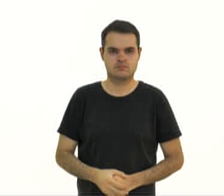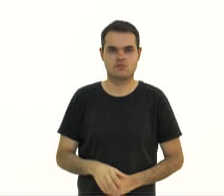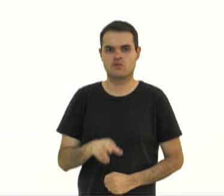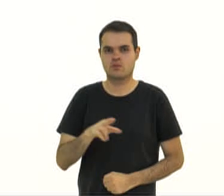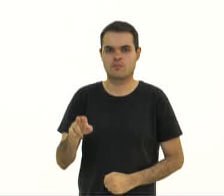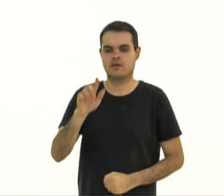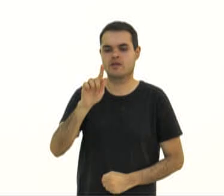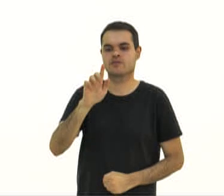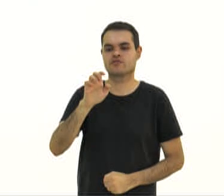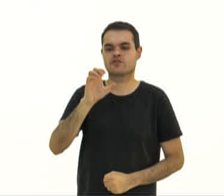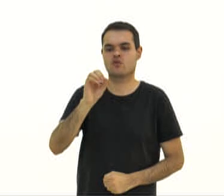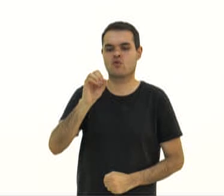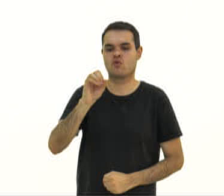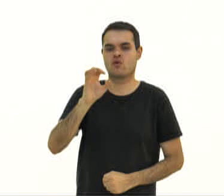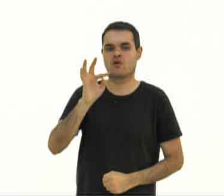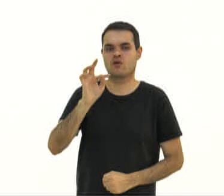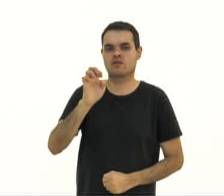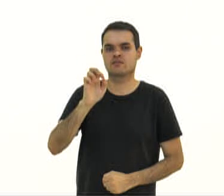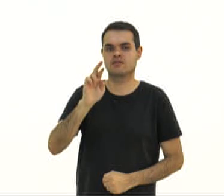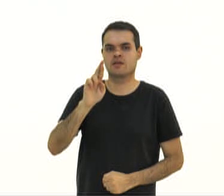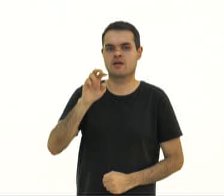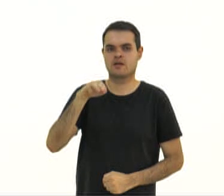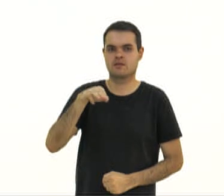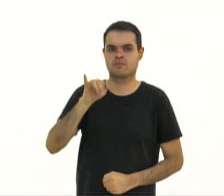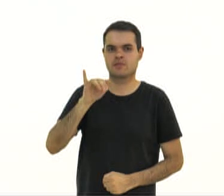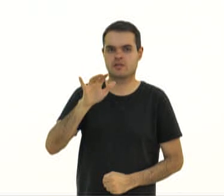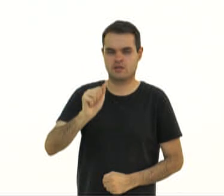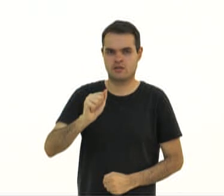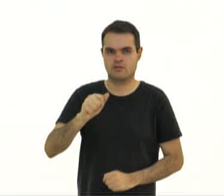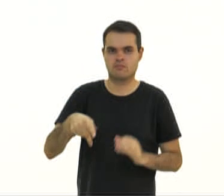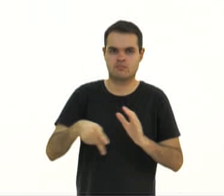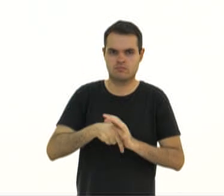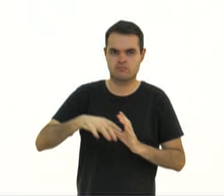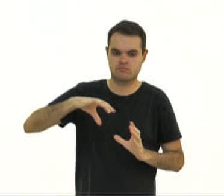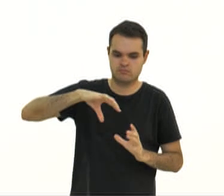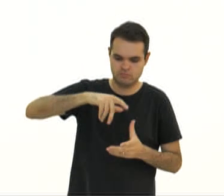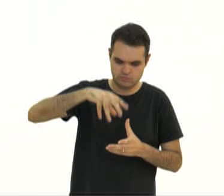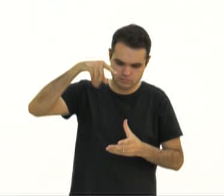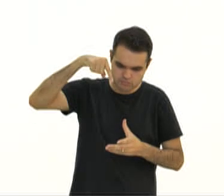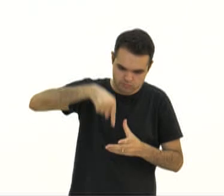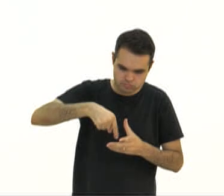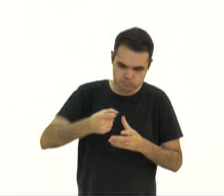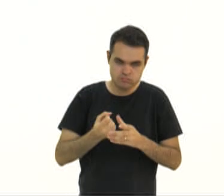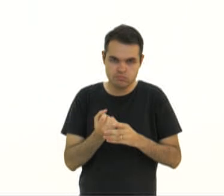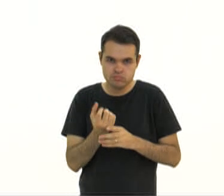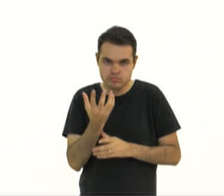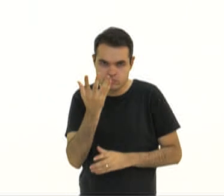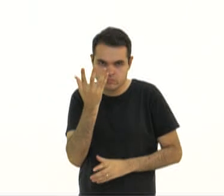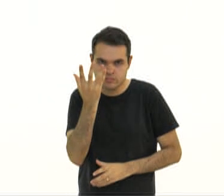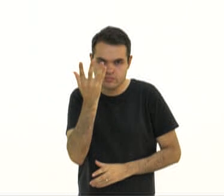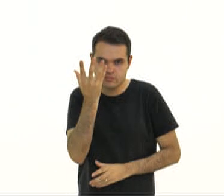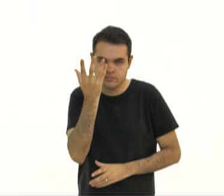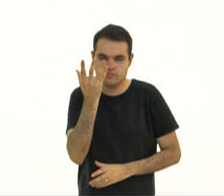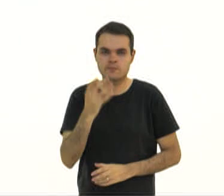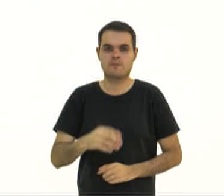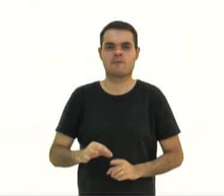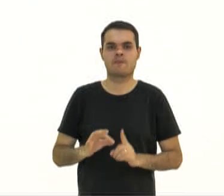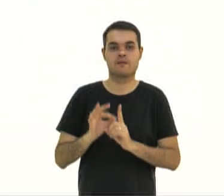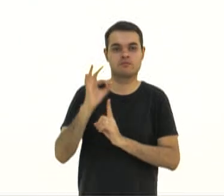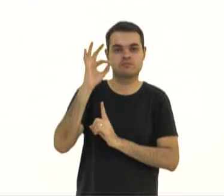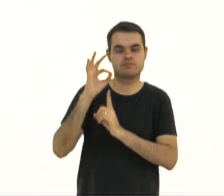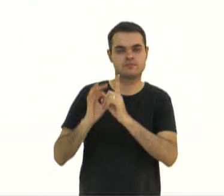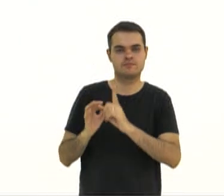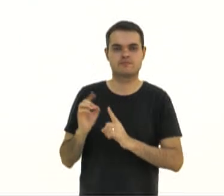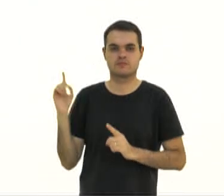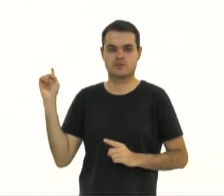energia geotérmica, certo? Bem, o que ele fala aqui para nós? A fonte de energia